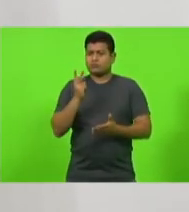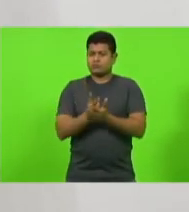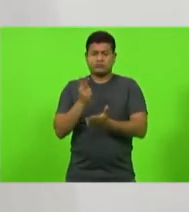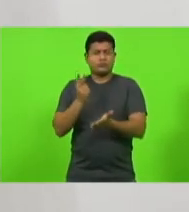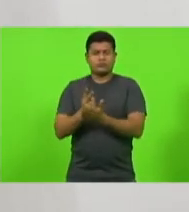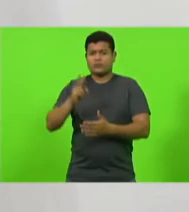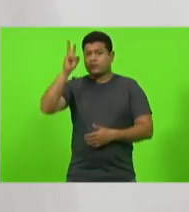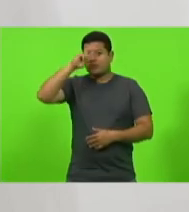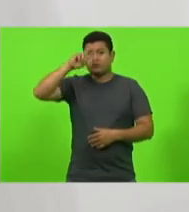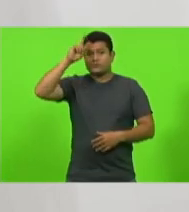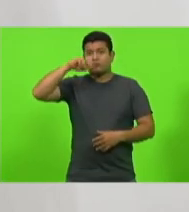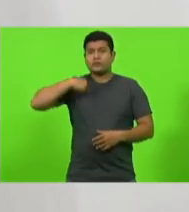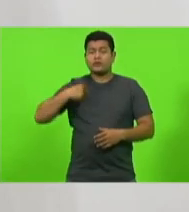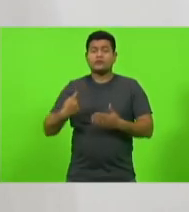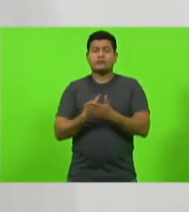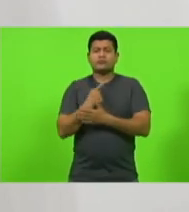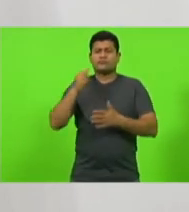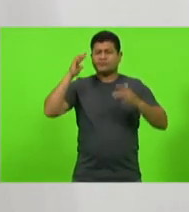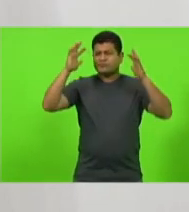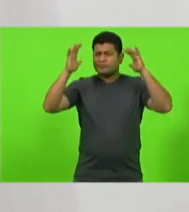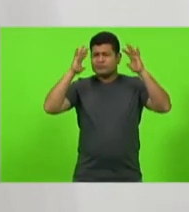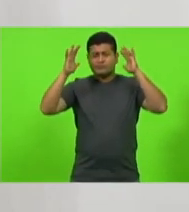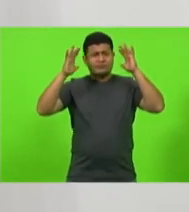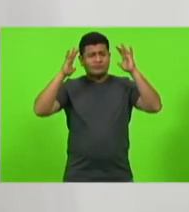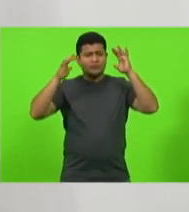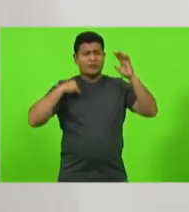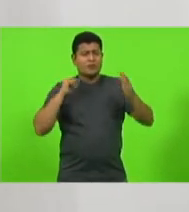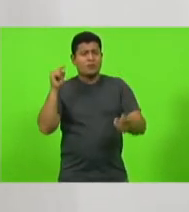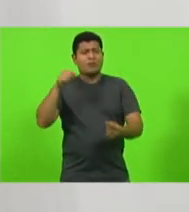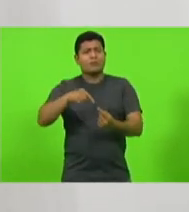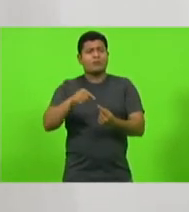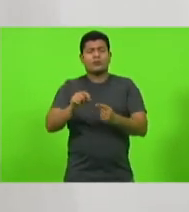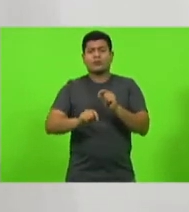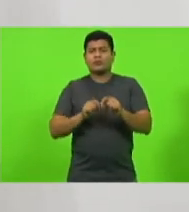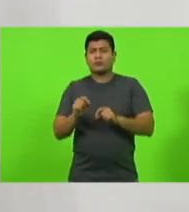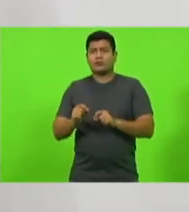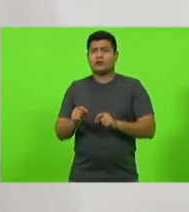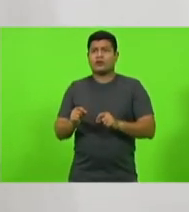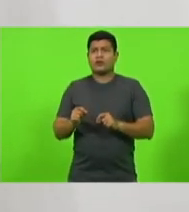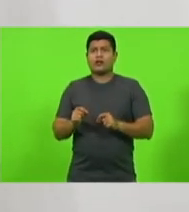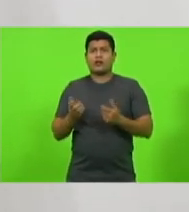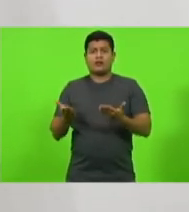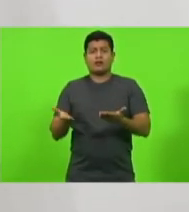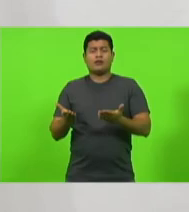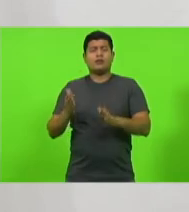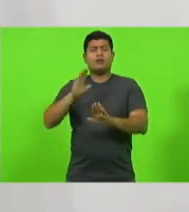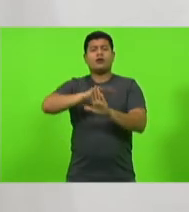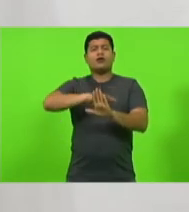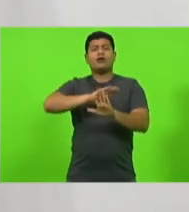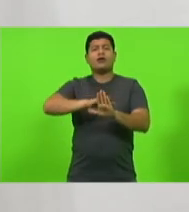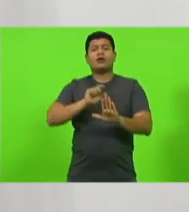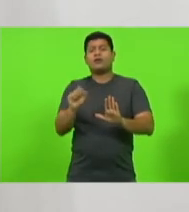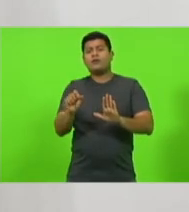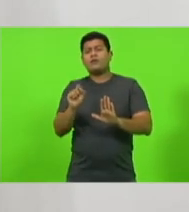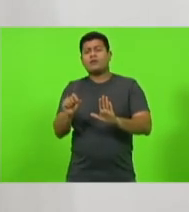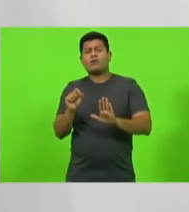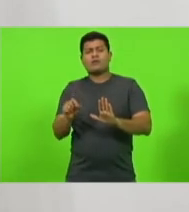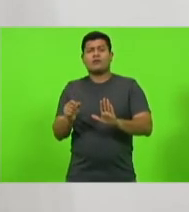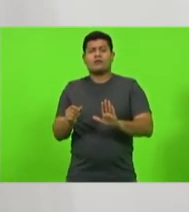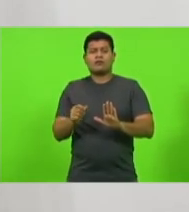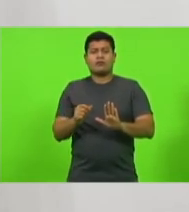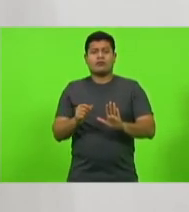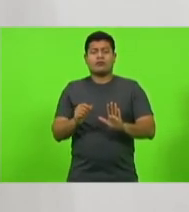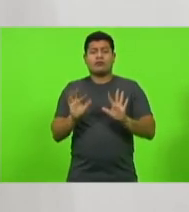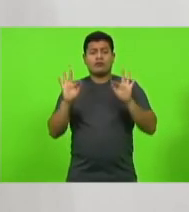perguntando, qual o objetivo será, o que mais há além dessa finalização,